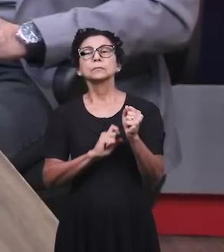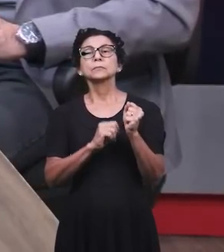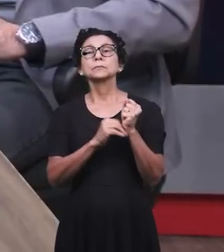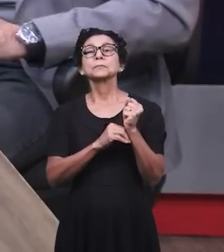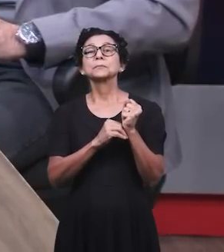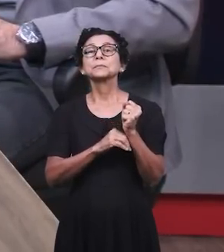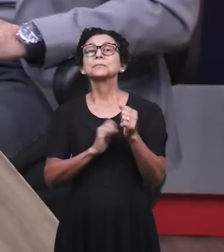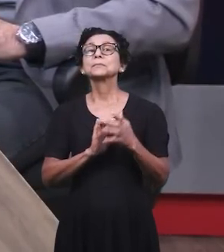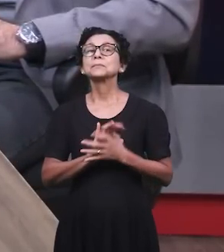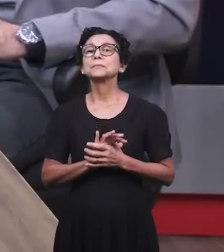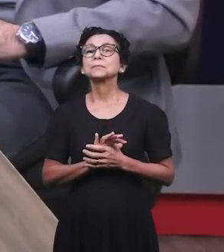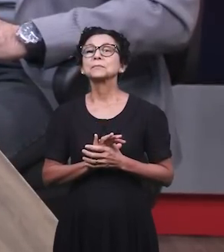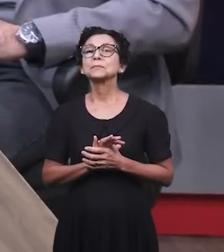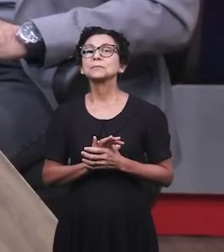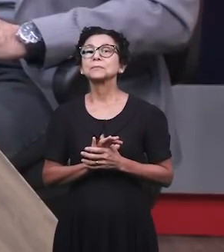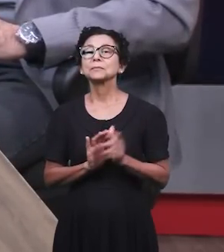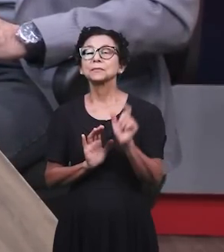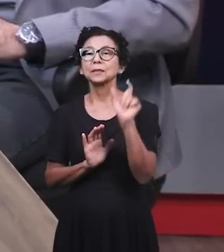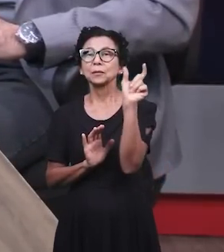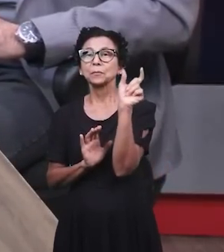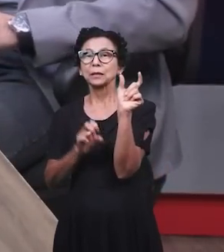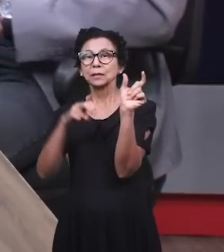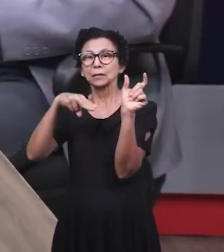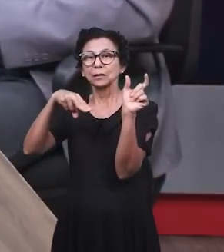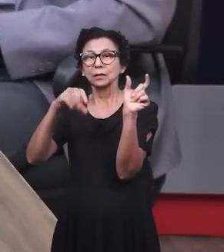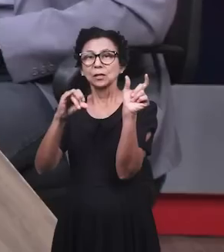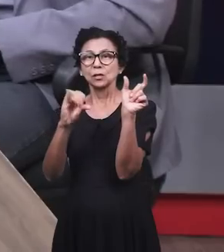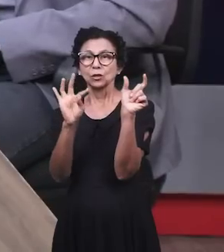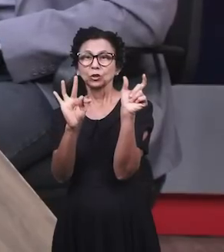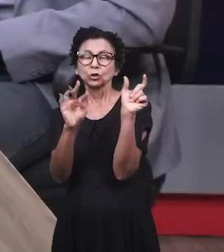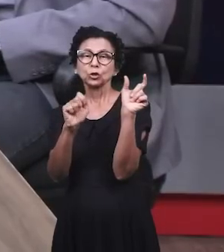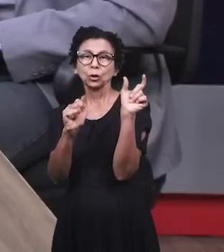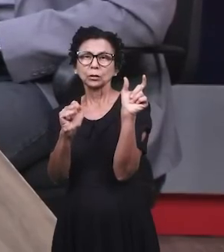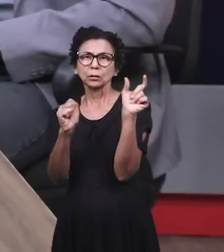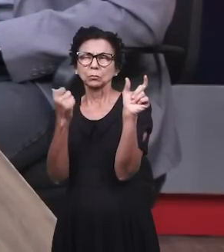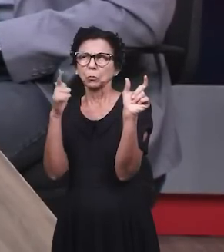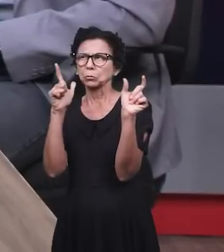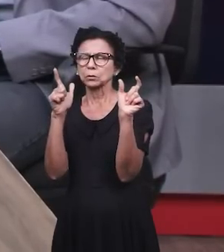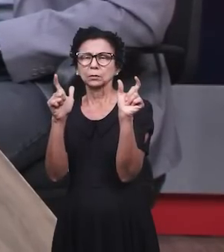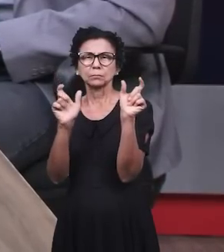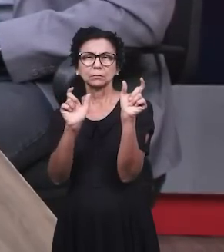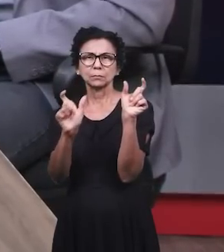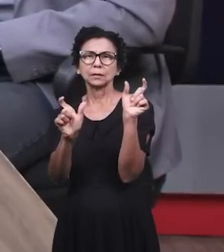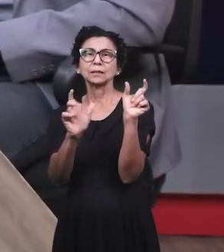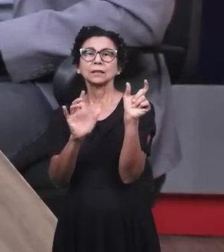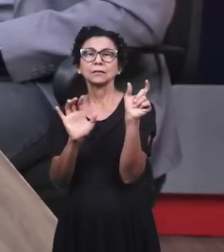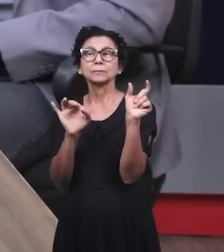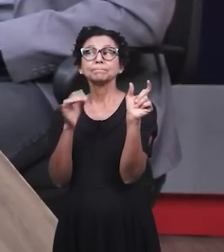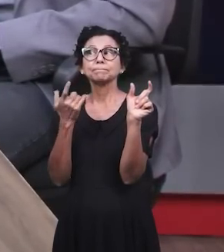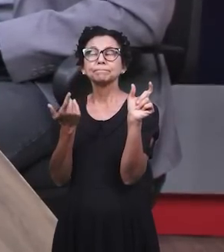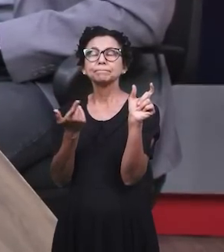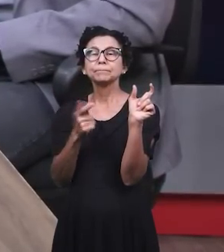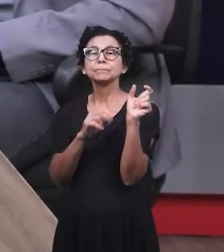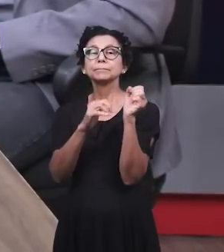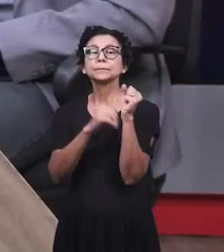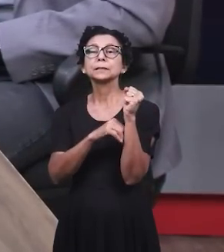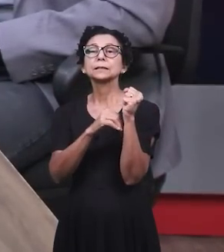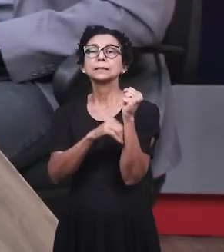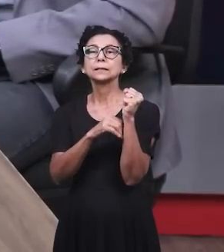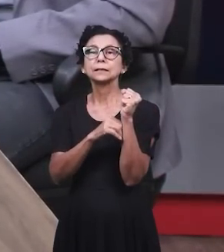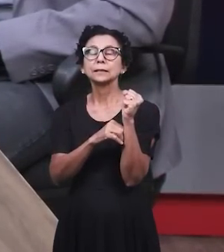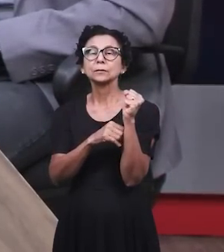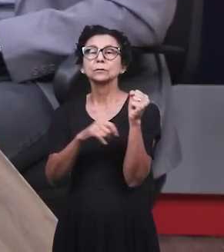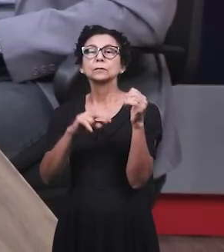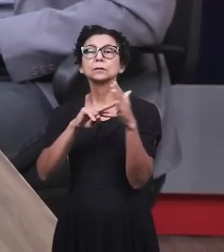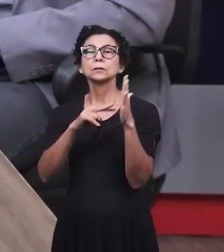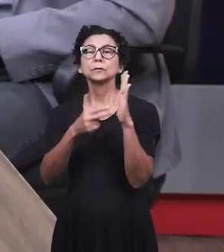aí? Saber que a chave é a palavra nota, ou poderia ser uma outra qualquer palavra. Que chave é essa? Né? Então, assim, você só consegue,